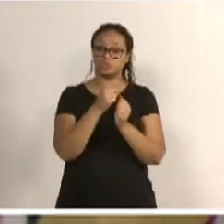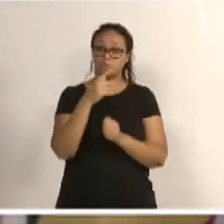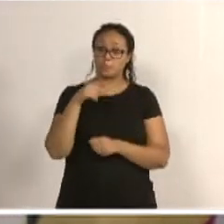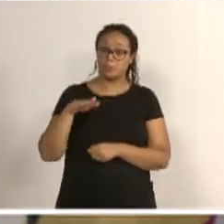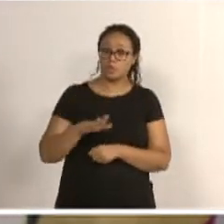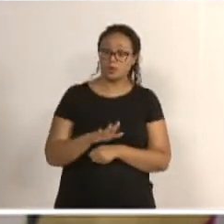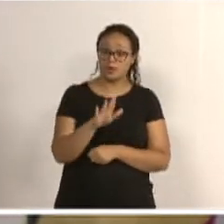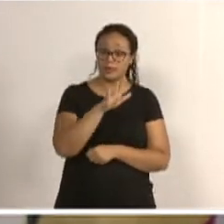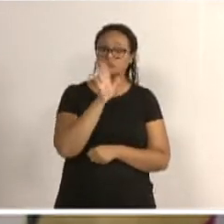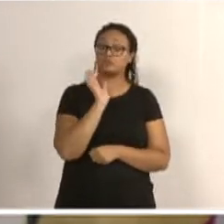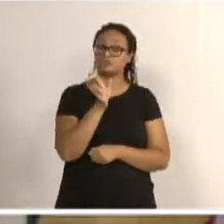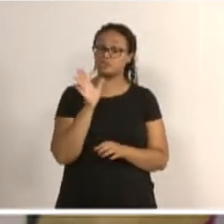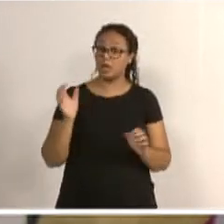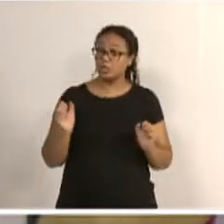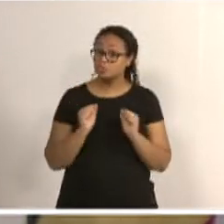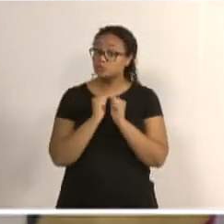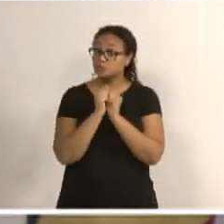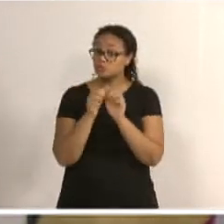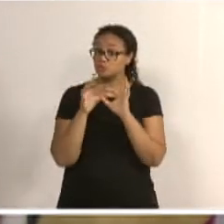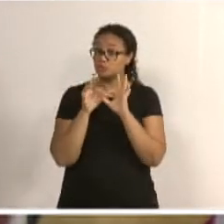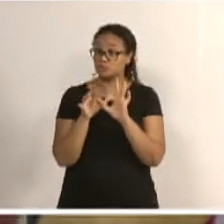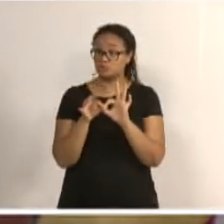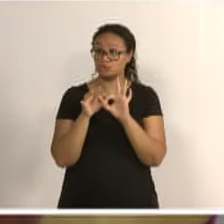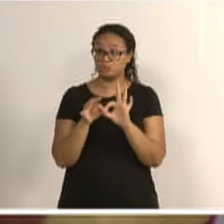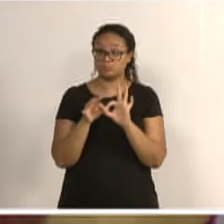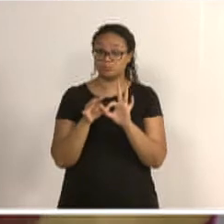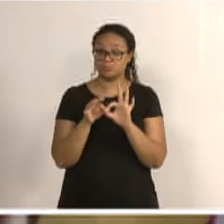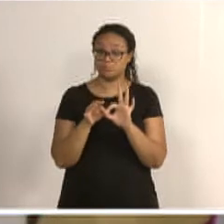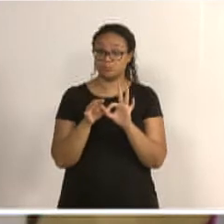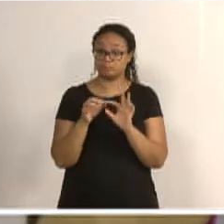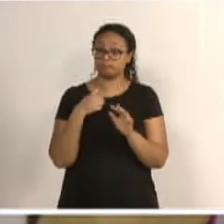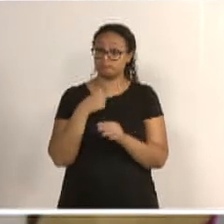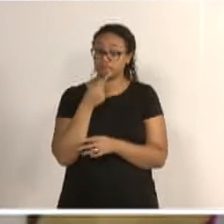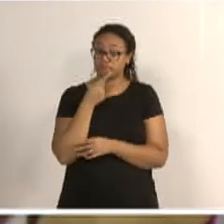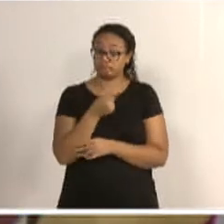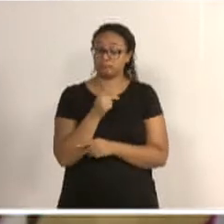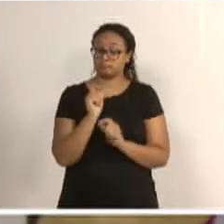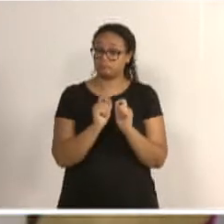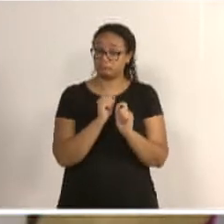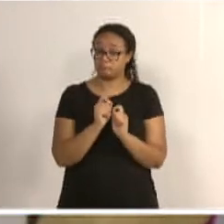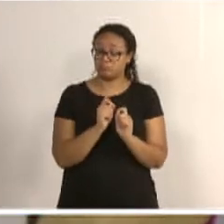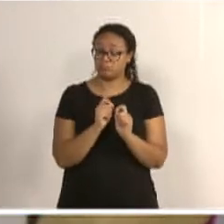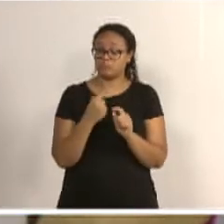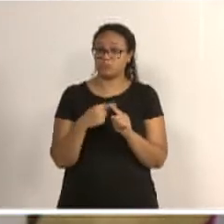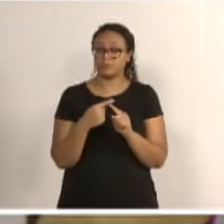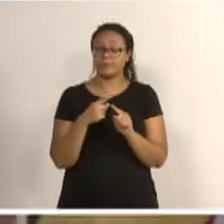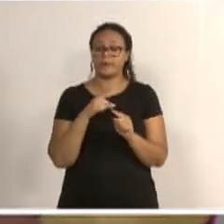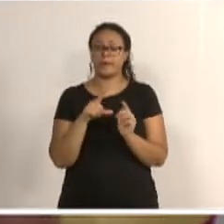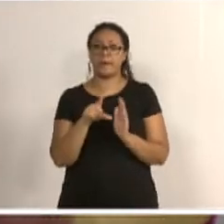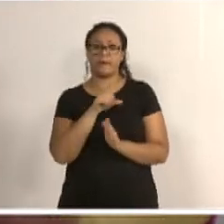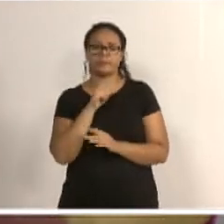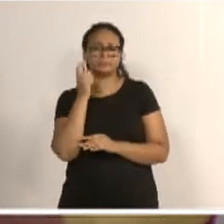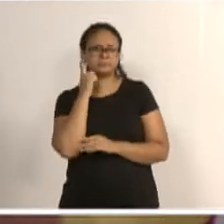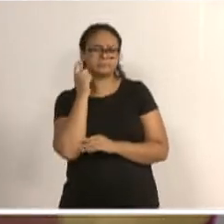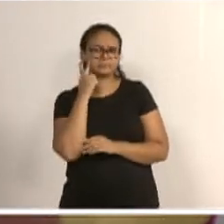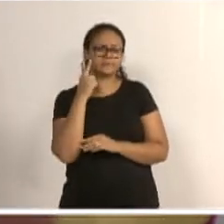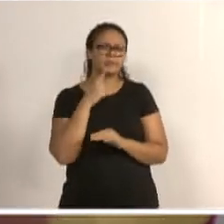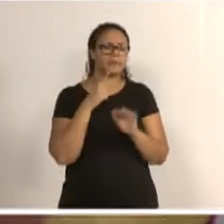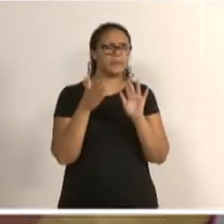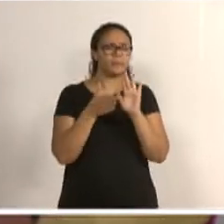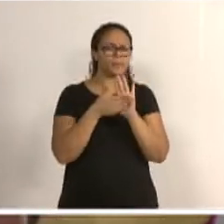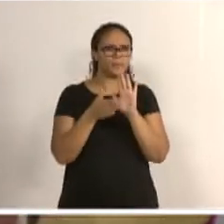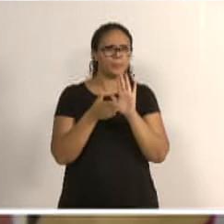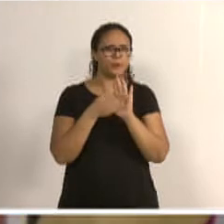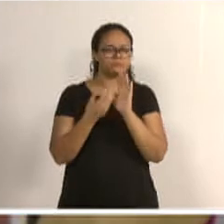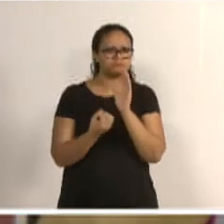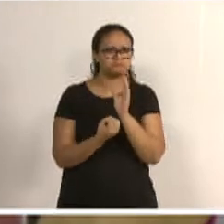já? Eu estou fazendo uma afirmação que foi dito aqui que é uma proposta de se implementar e, no entanto,